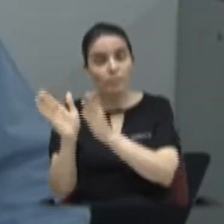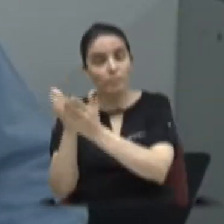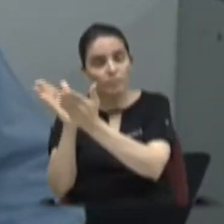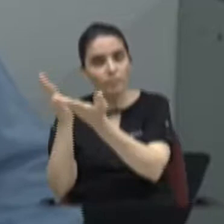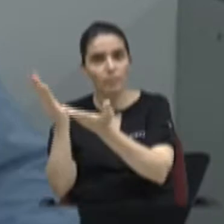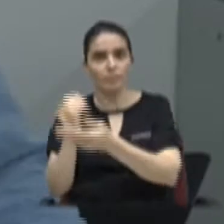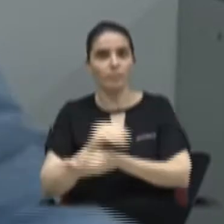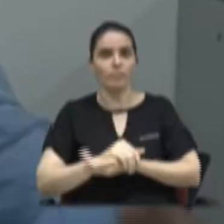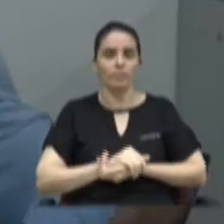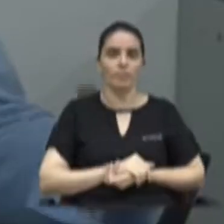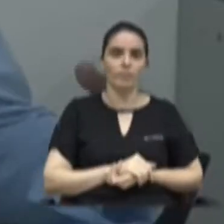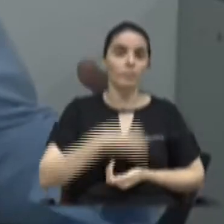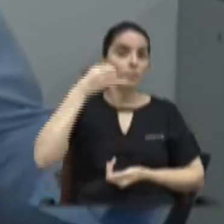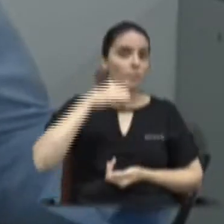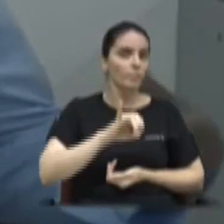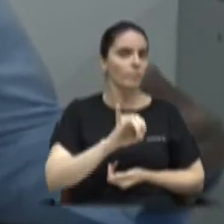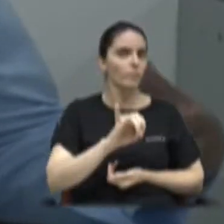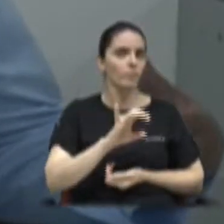alguns